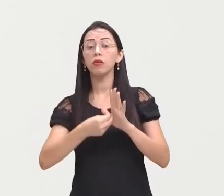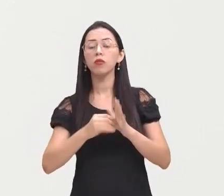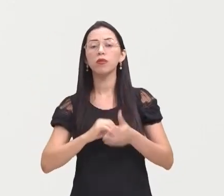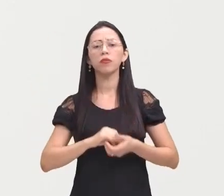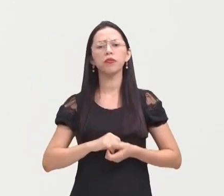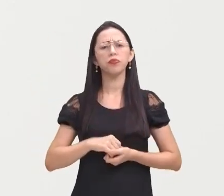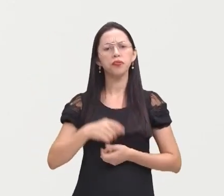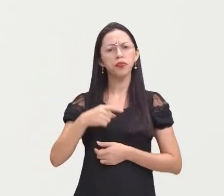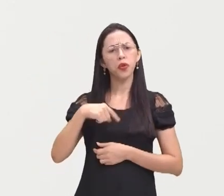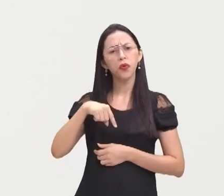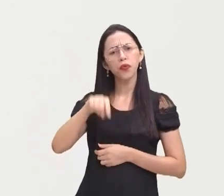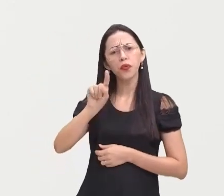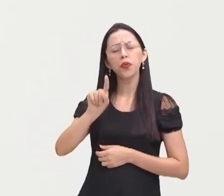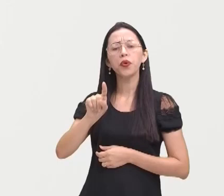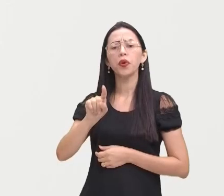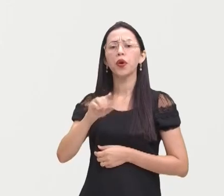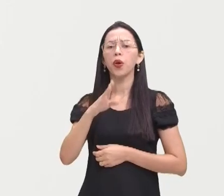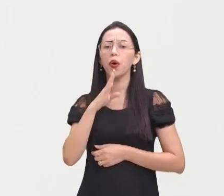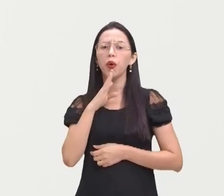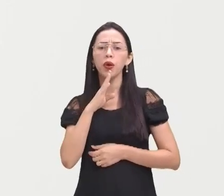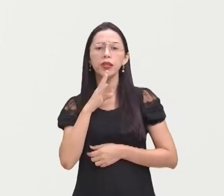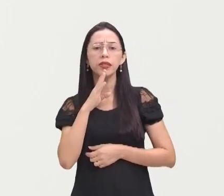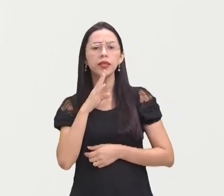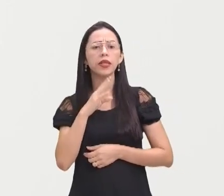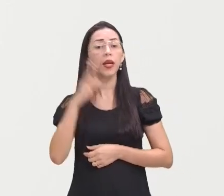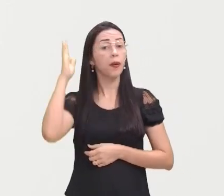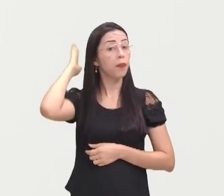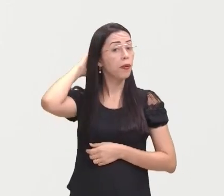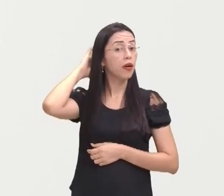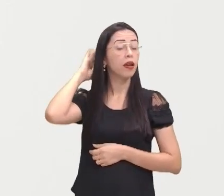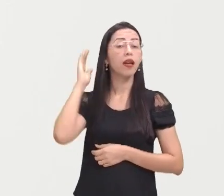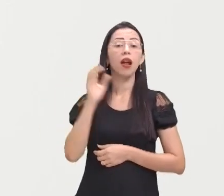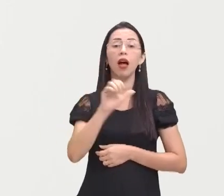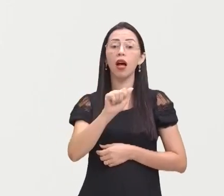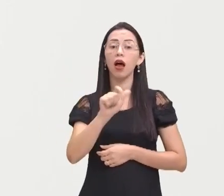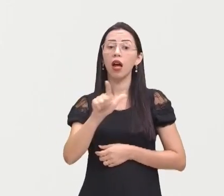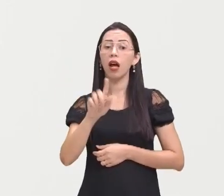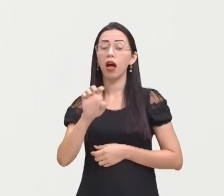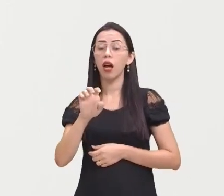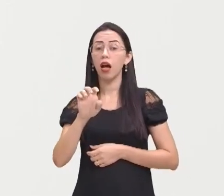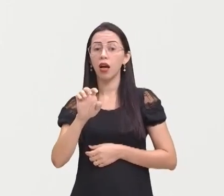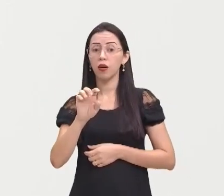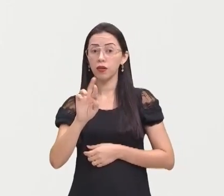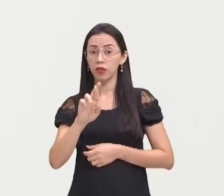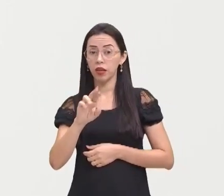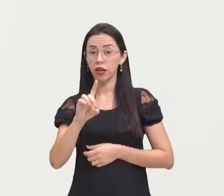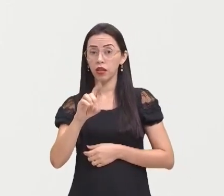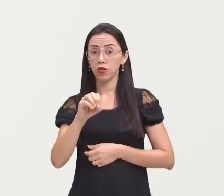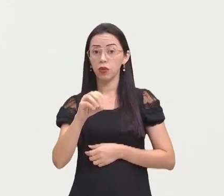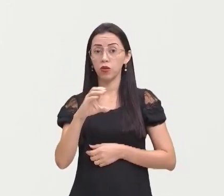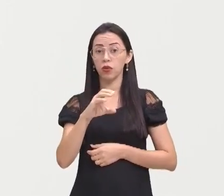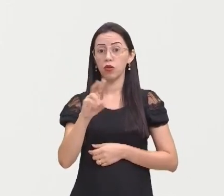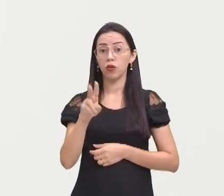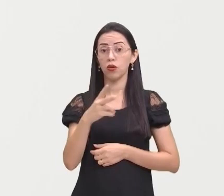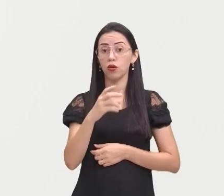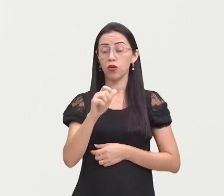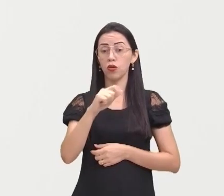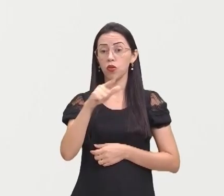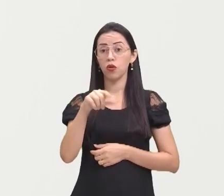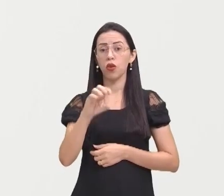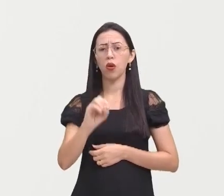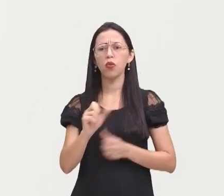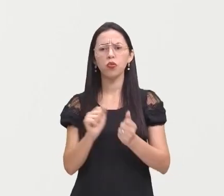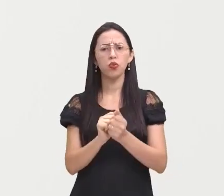Fui para Alter do Chão com meus primos e meus tios, meu pai e a Ju. Uma